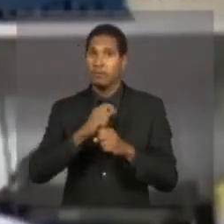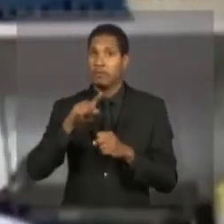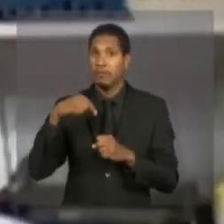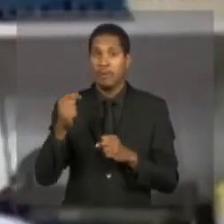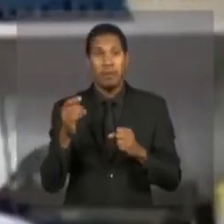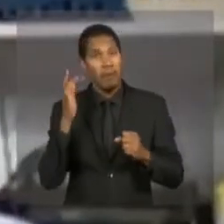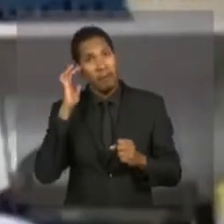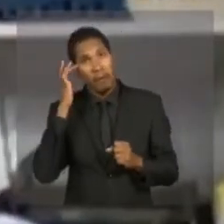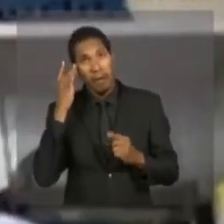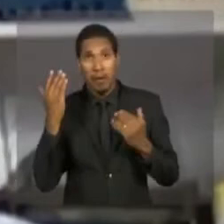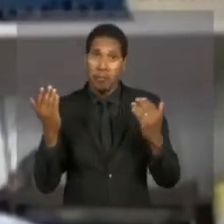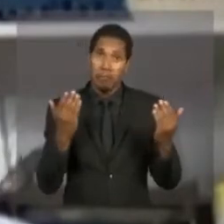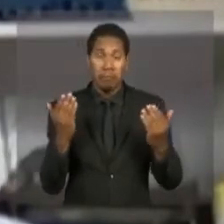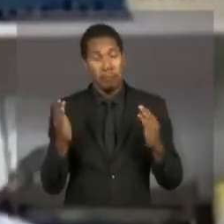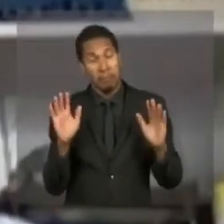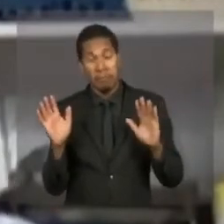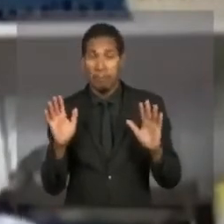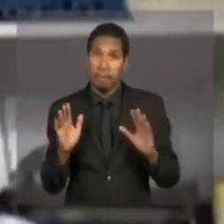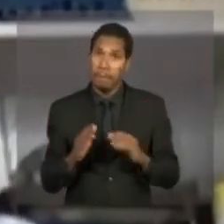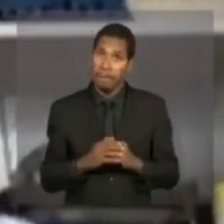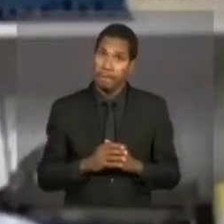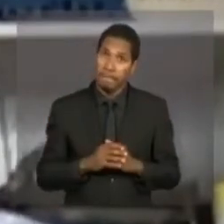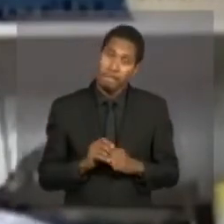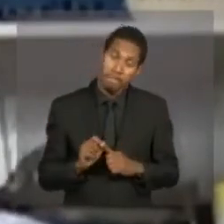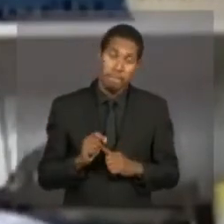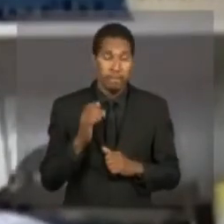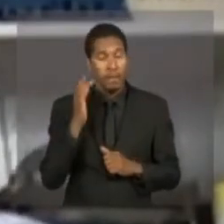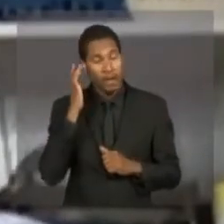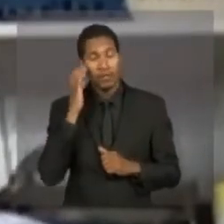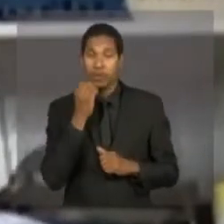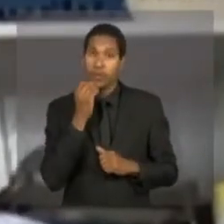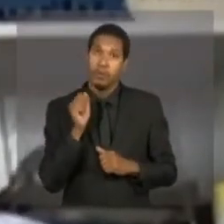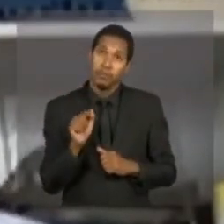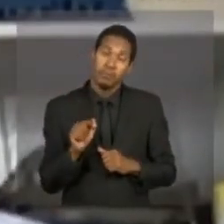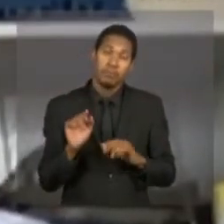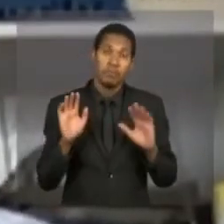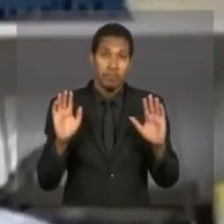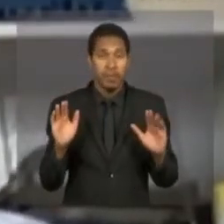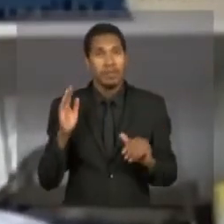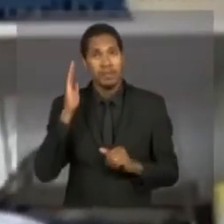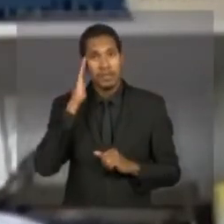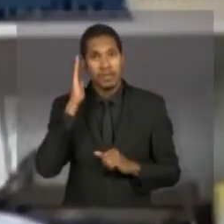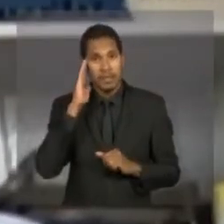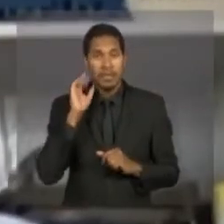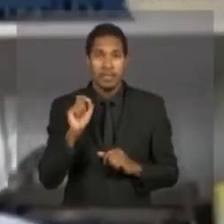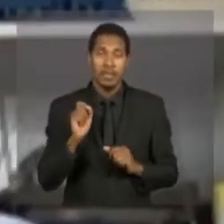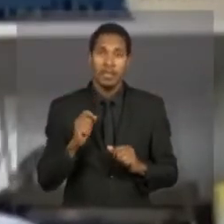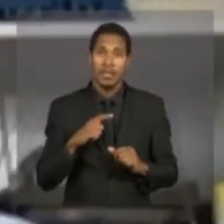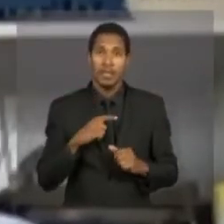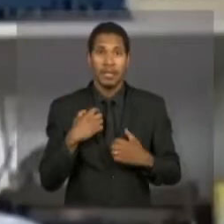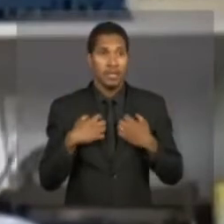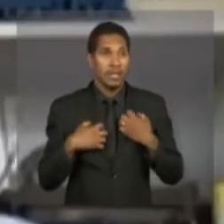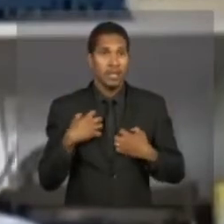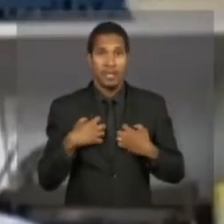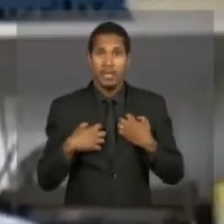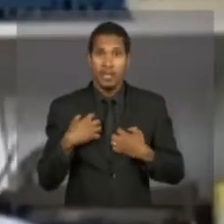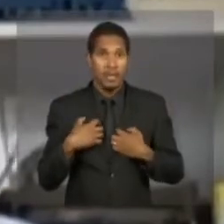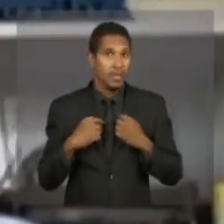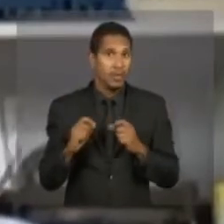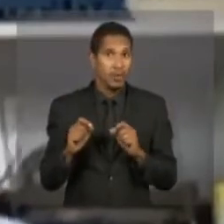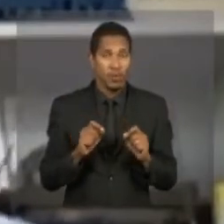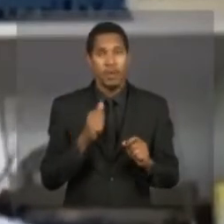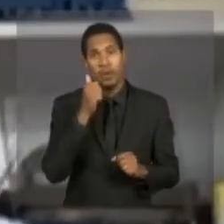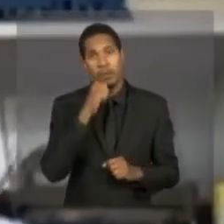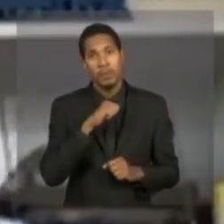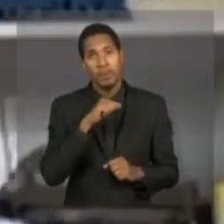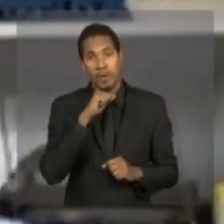eu, sinceramente, não acho má ideia. Embora eu compreenda a aflição de algumas